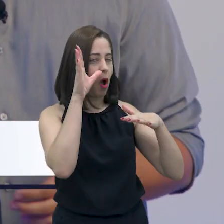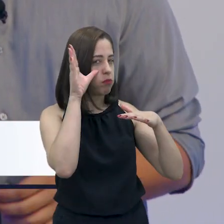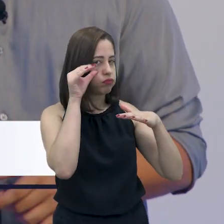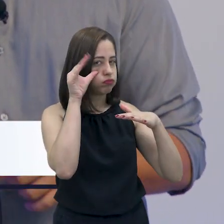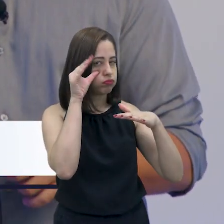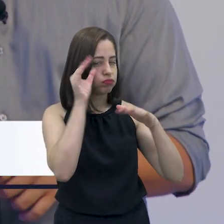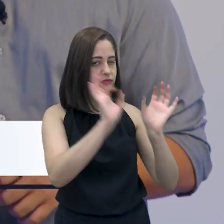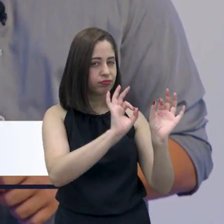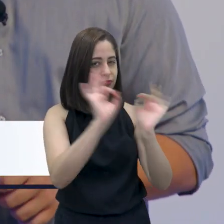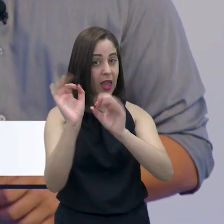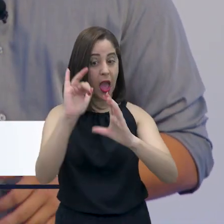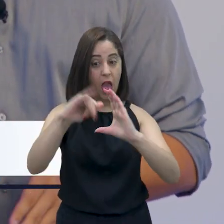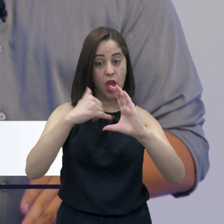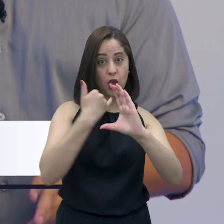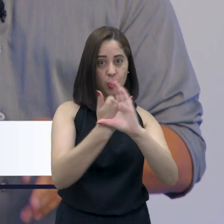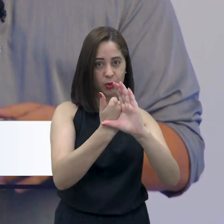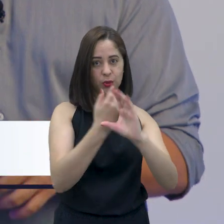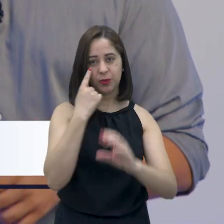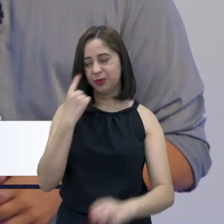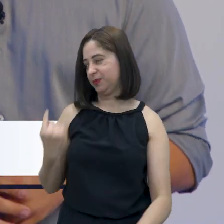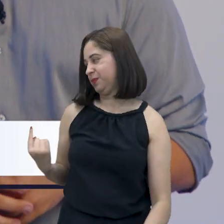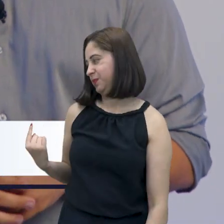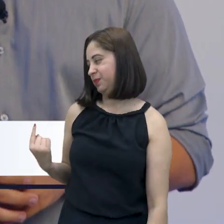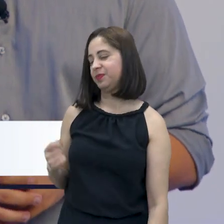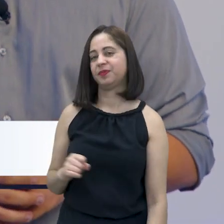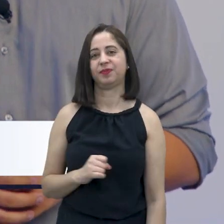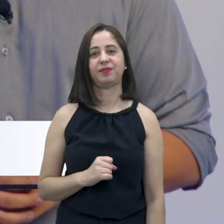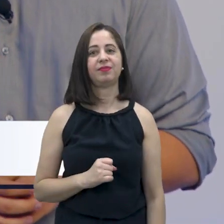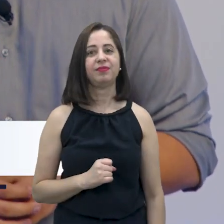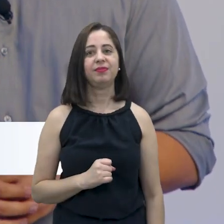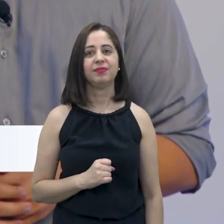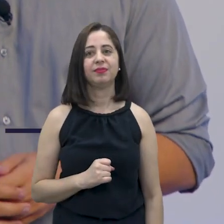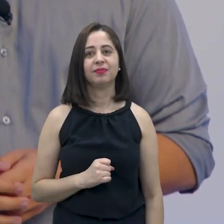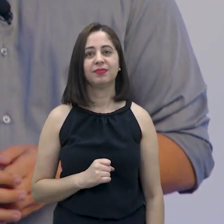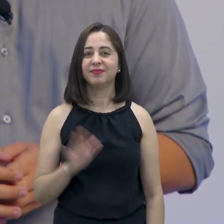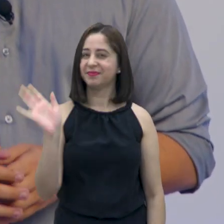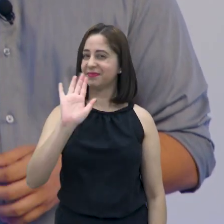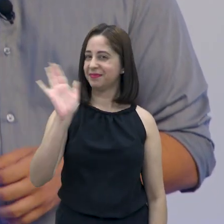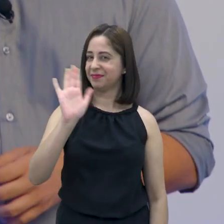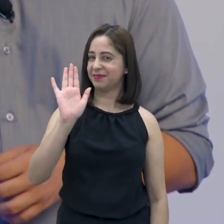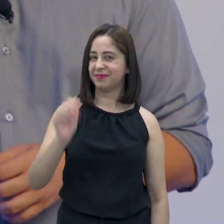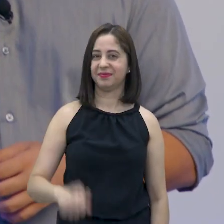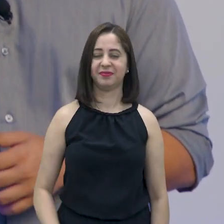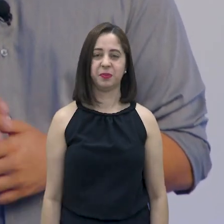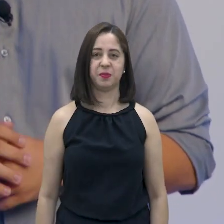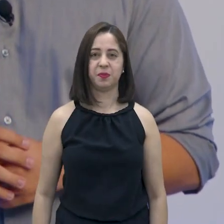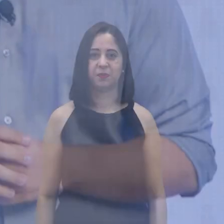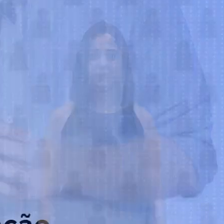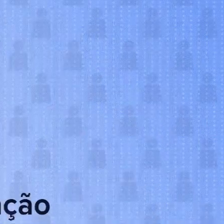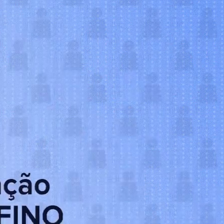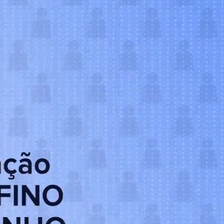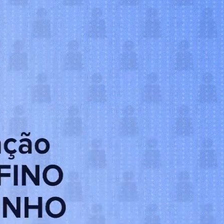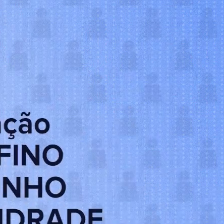da TV Câmara no YouTube, em @TV Câmara SJC. Até a próxima. Tchau, tchau.